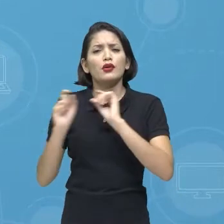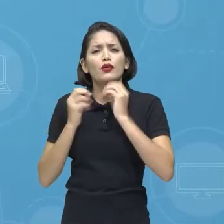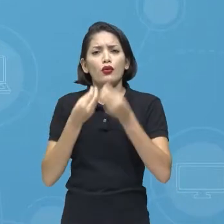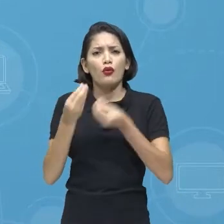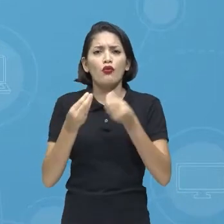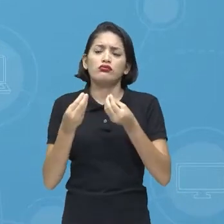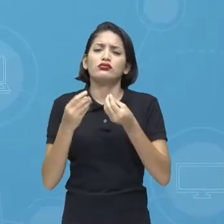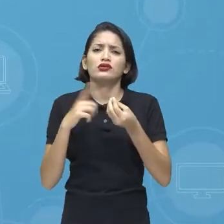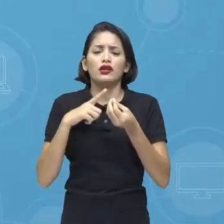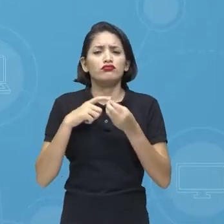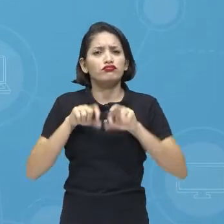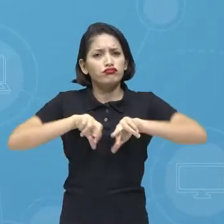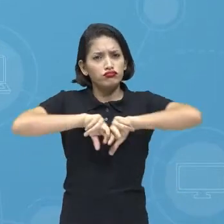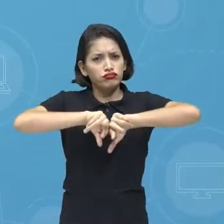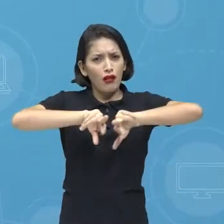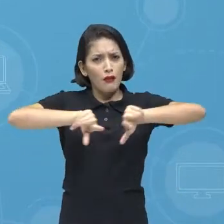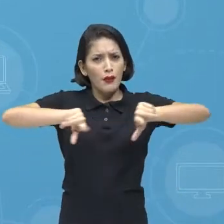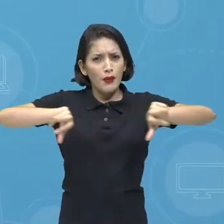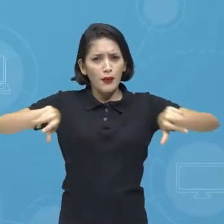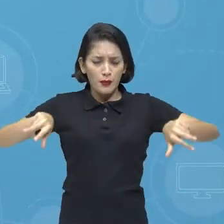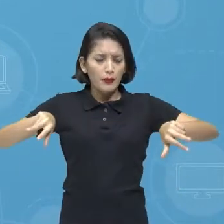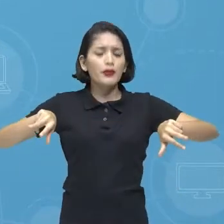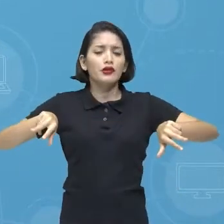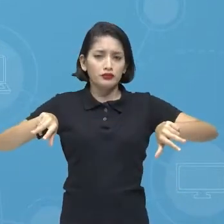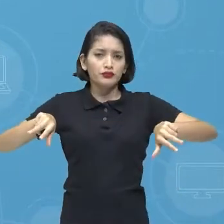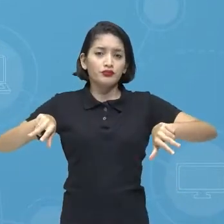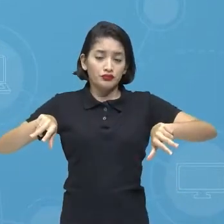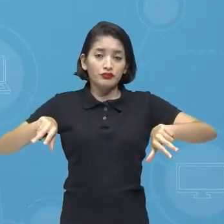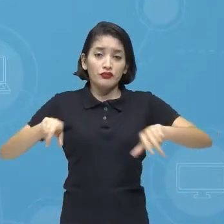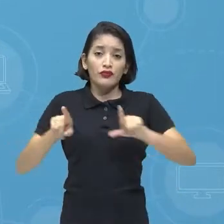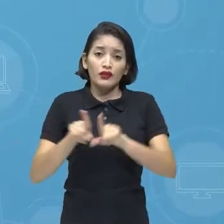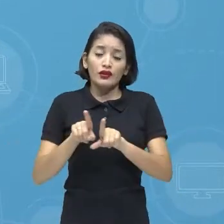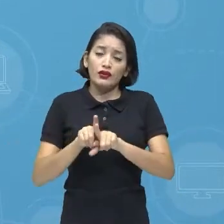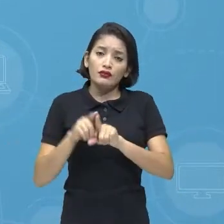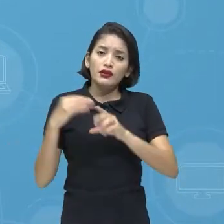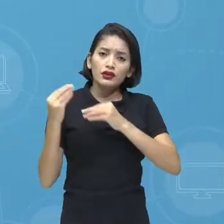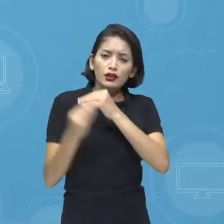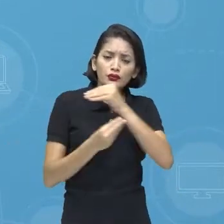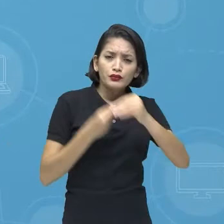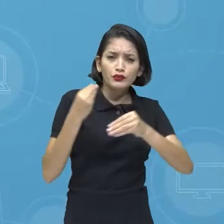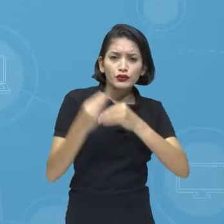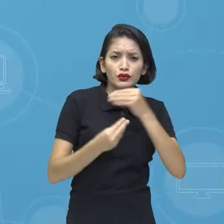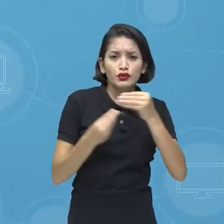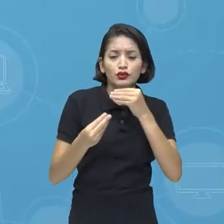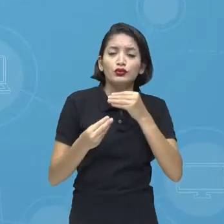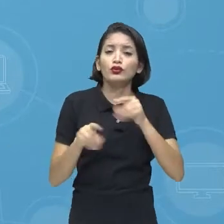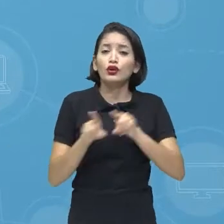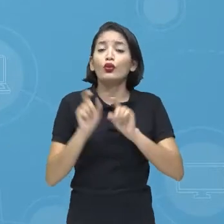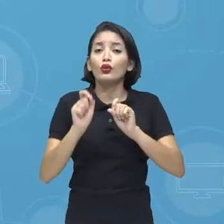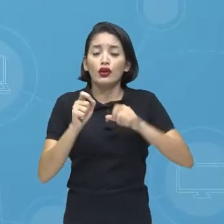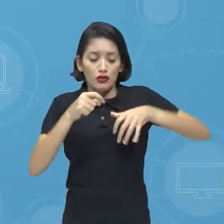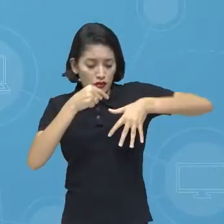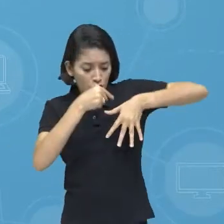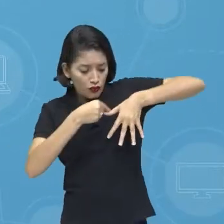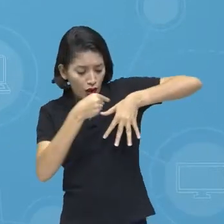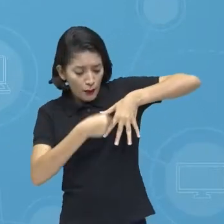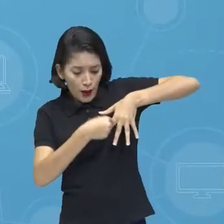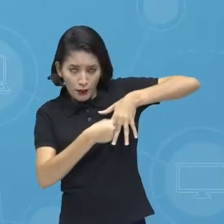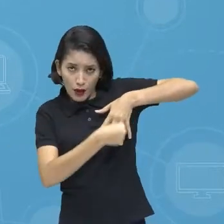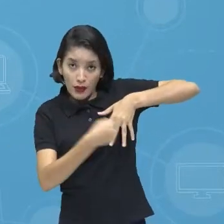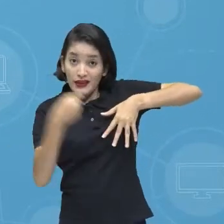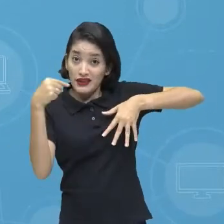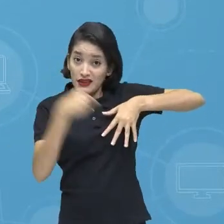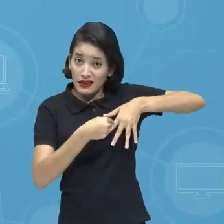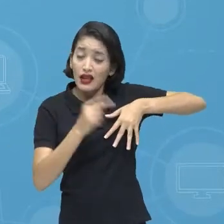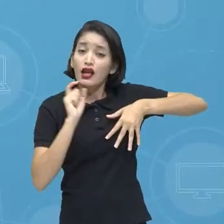grande quantidade, né, do sistema circulatório envolvido ali com os alvéolos pulmonares, porque é através dele